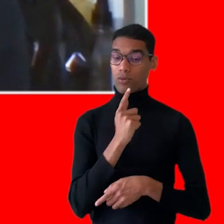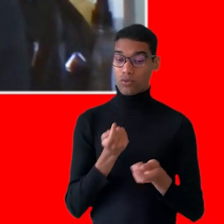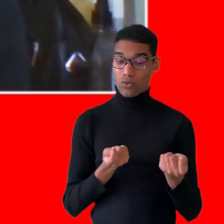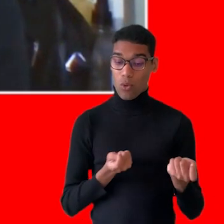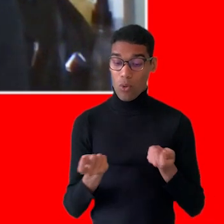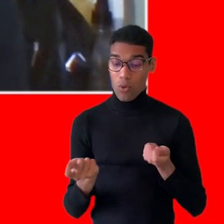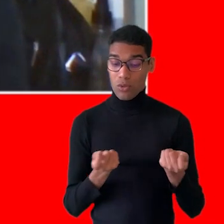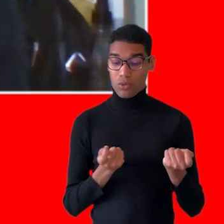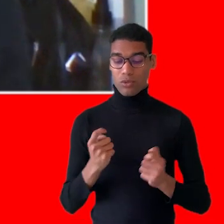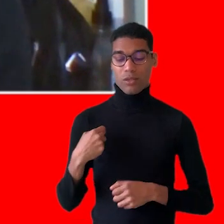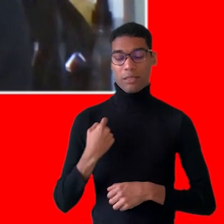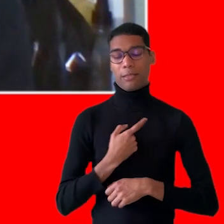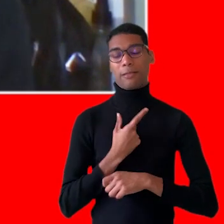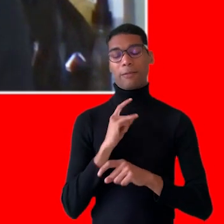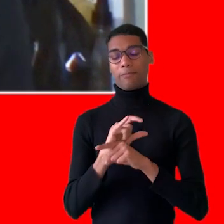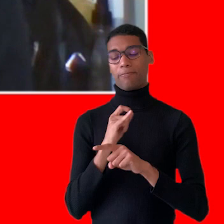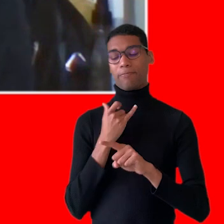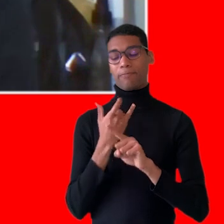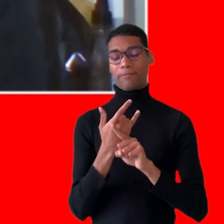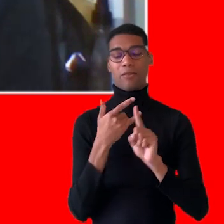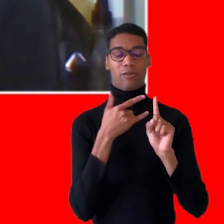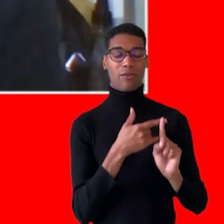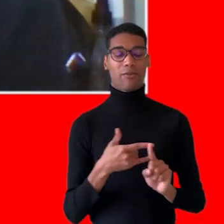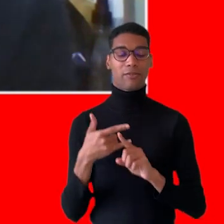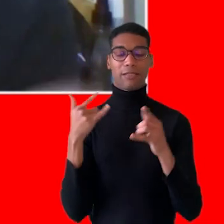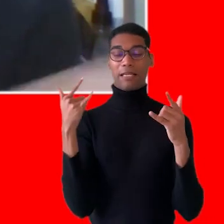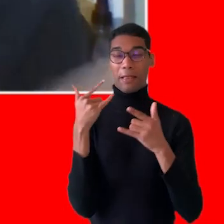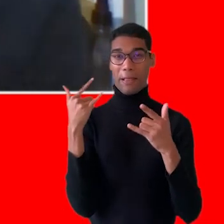da nossa live.